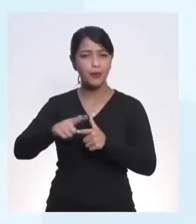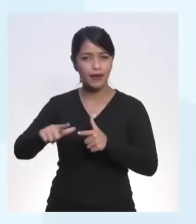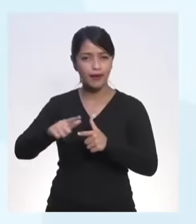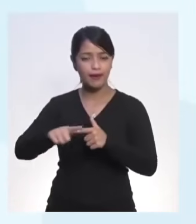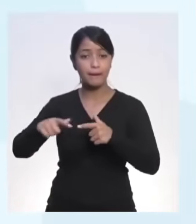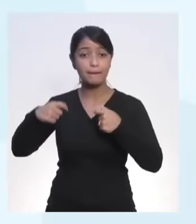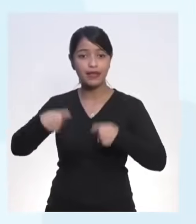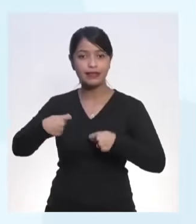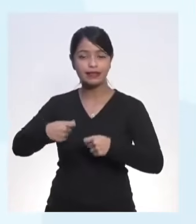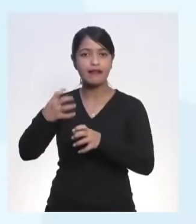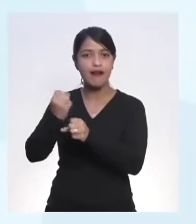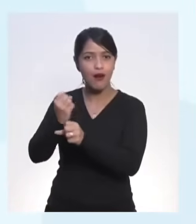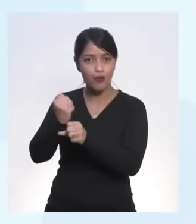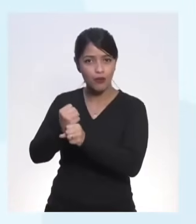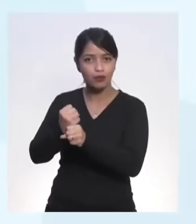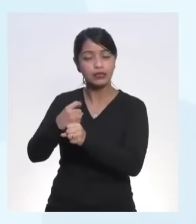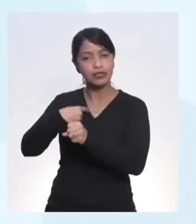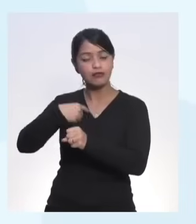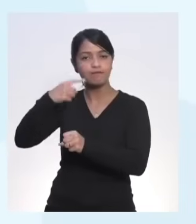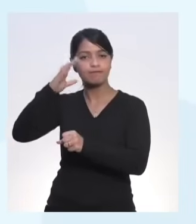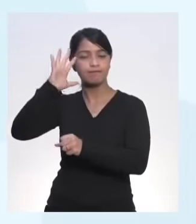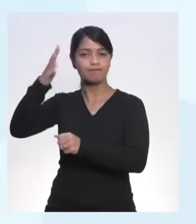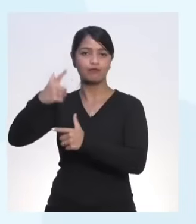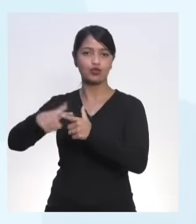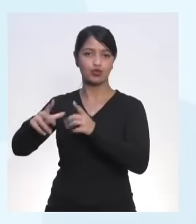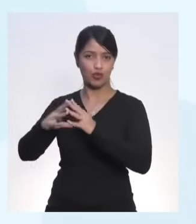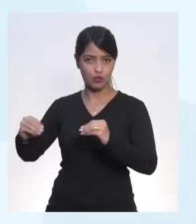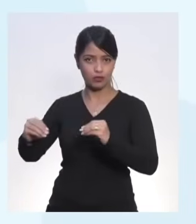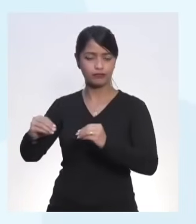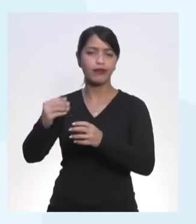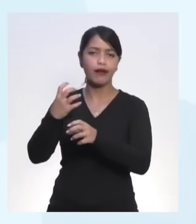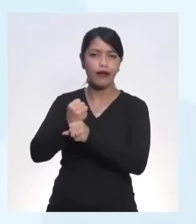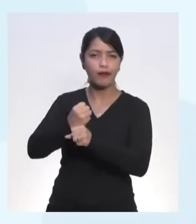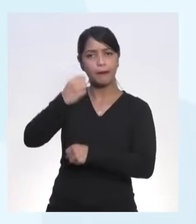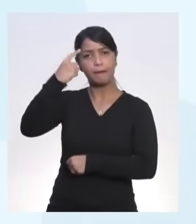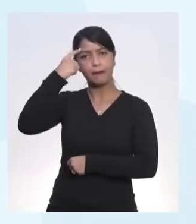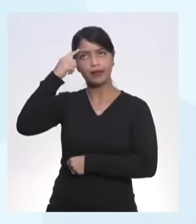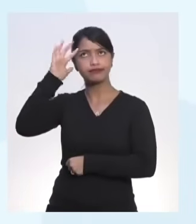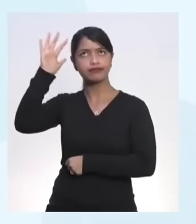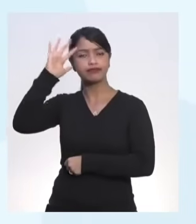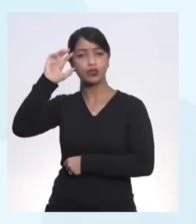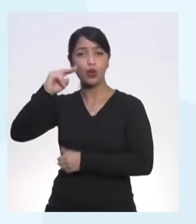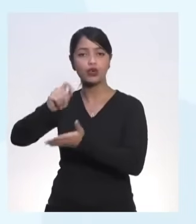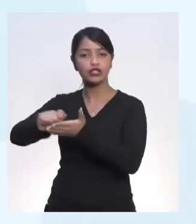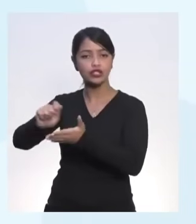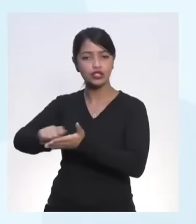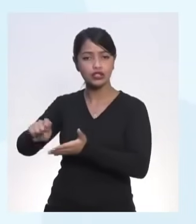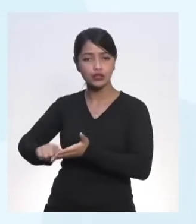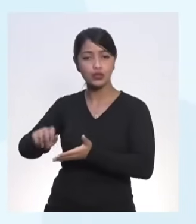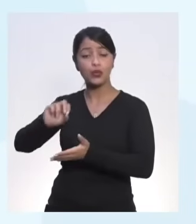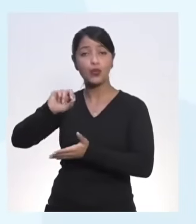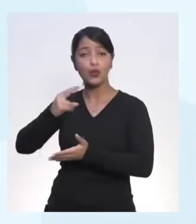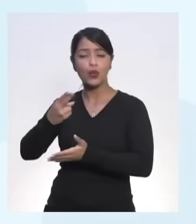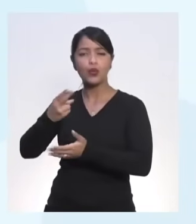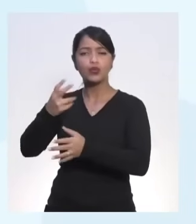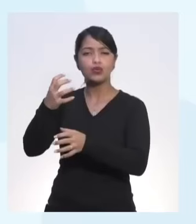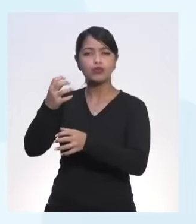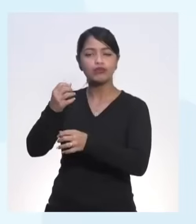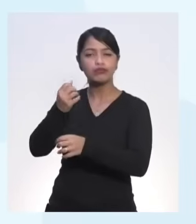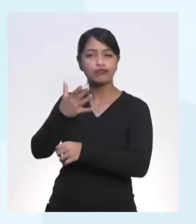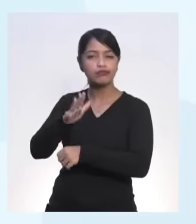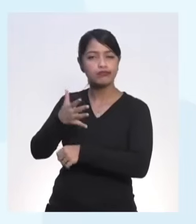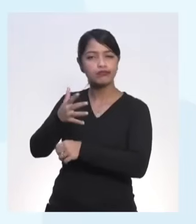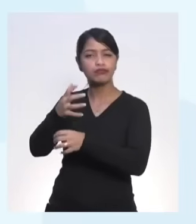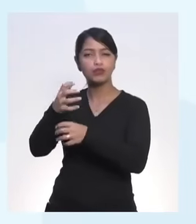problemas que envolvam cálculos. No caso aí, mentais, escritos, né, extratos ou aproximados com números